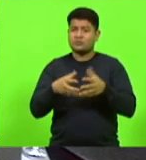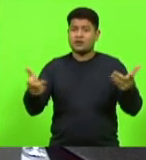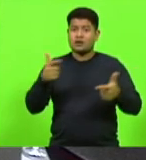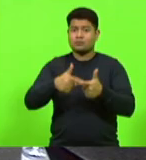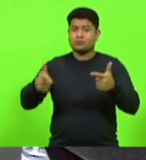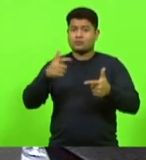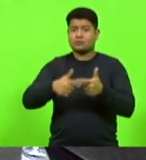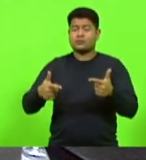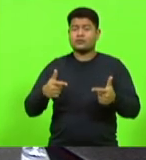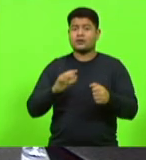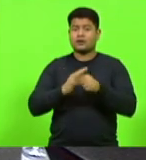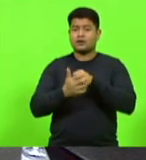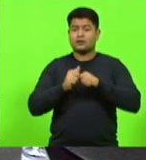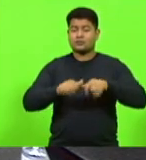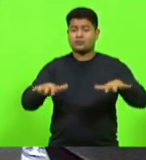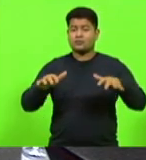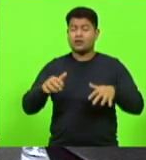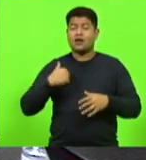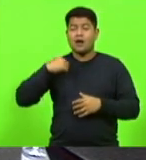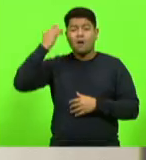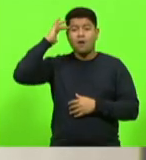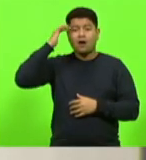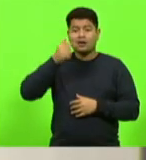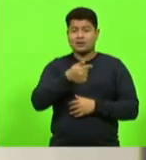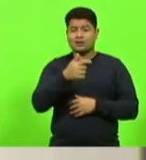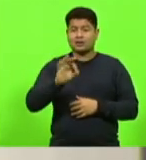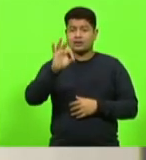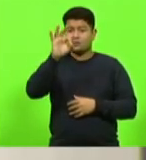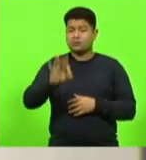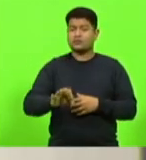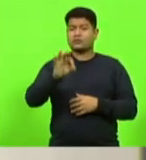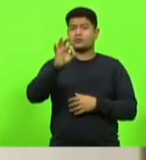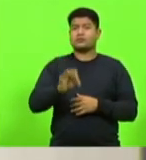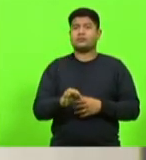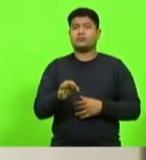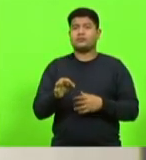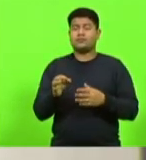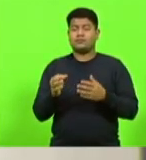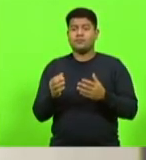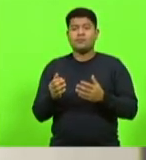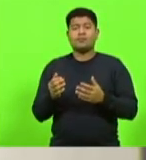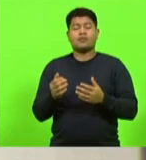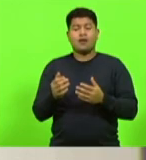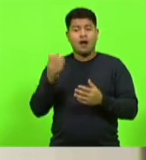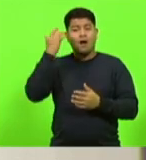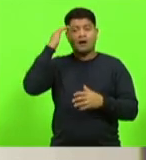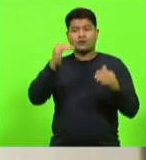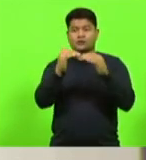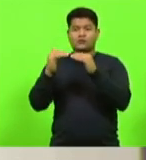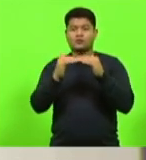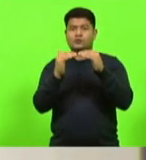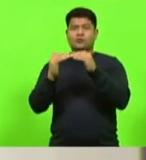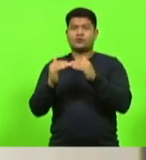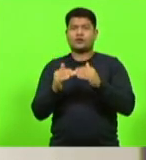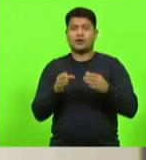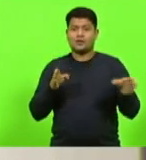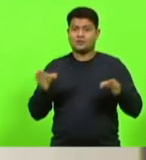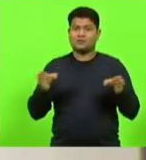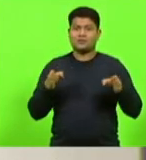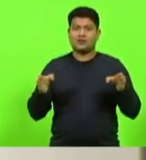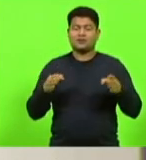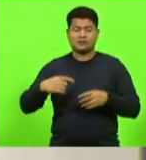e eu acho que 70%, e os deputados vão concordar comigo, 70% do período aqui dentro da